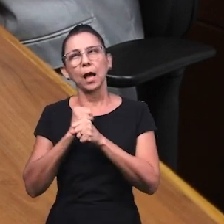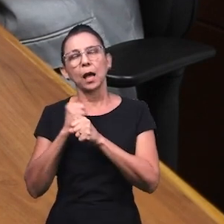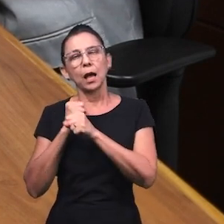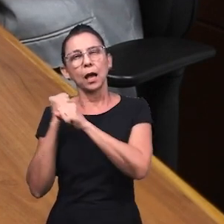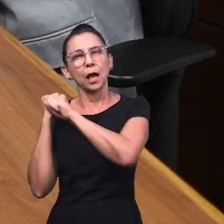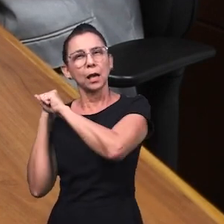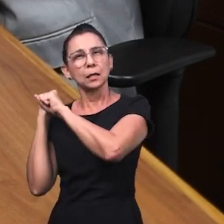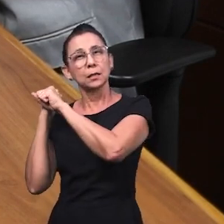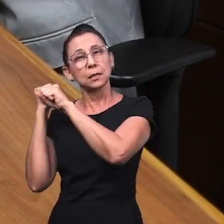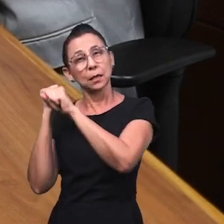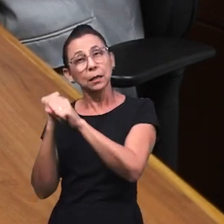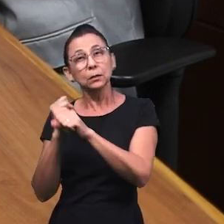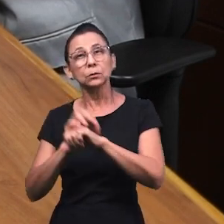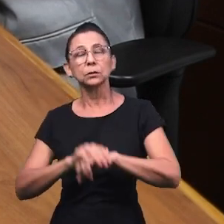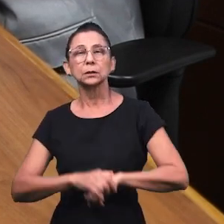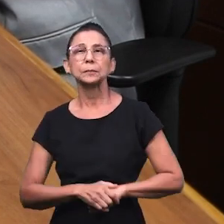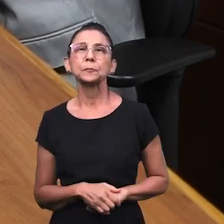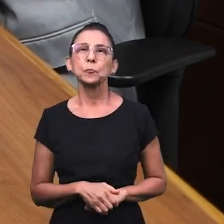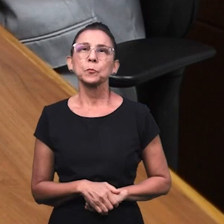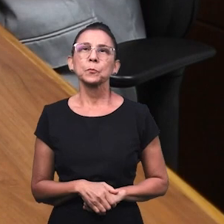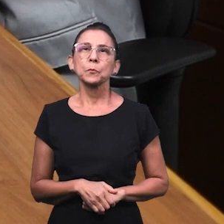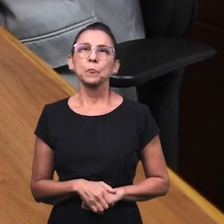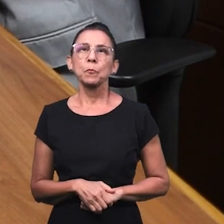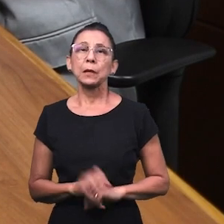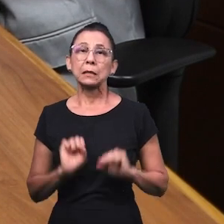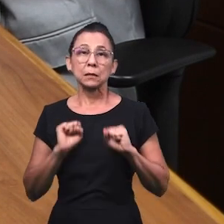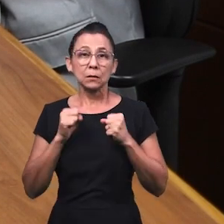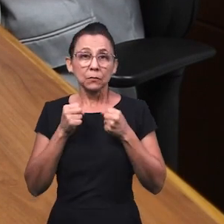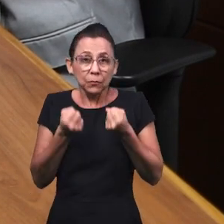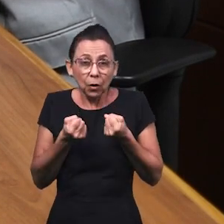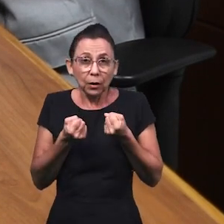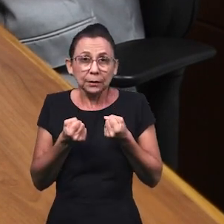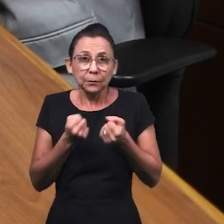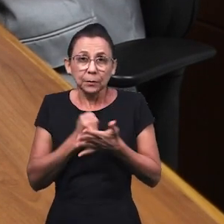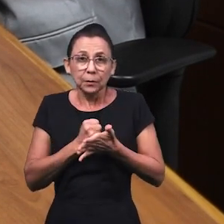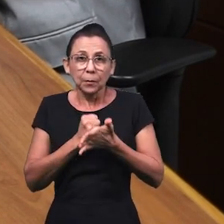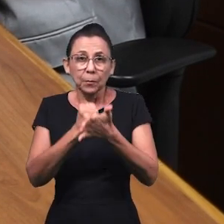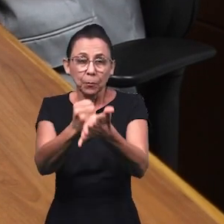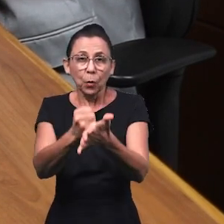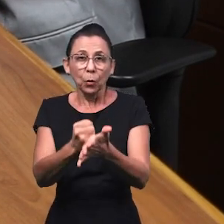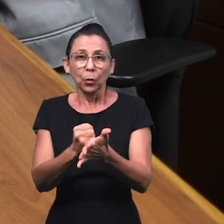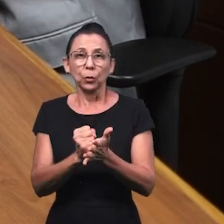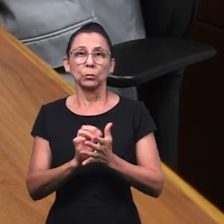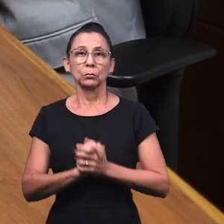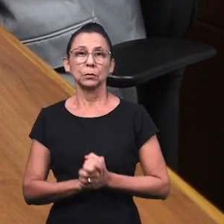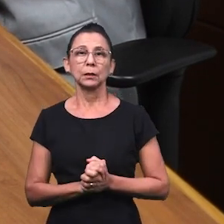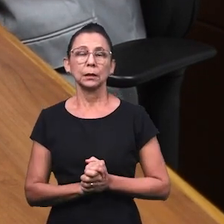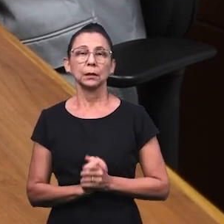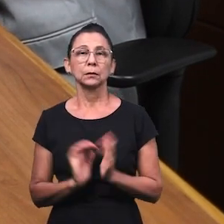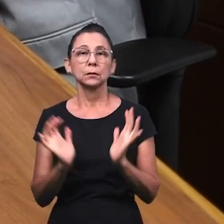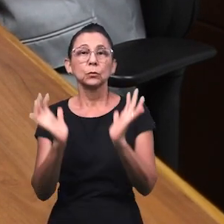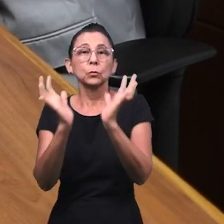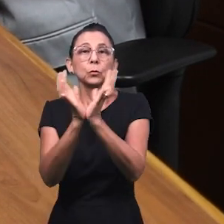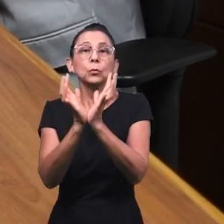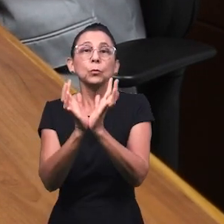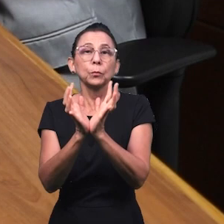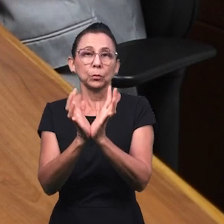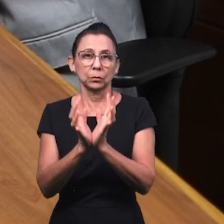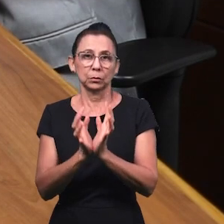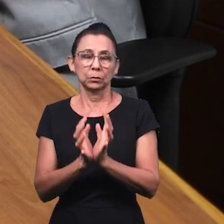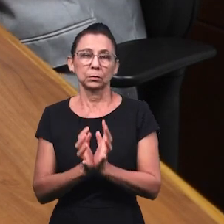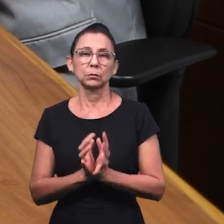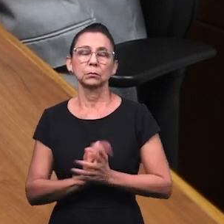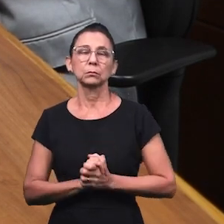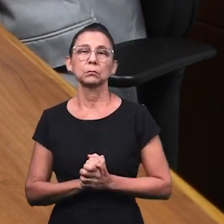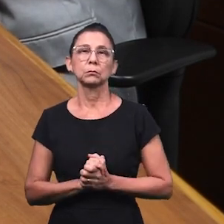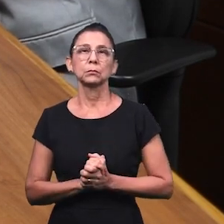anos, de atender a esse público, né, específico ao público